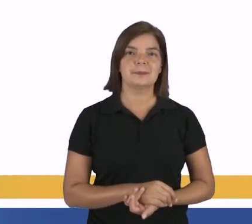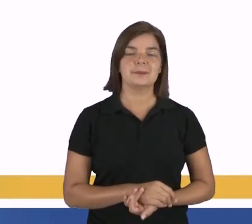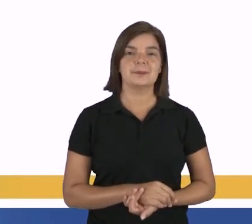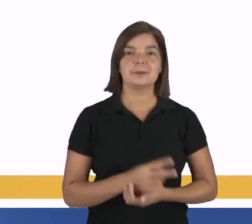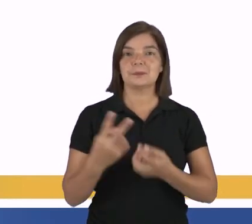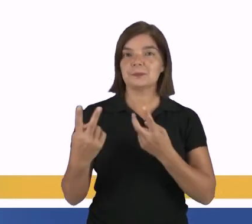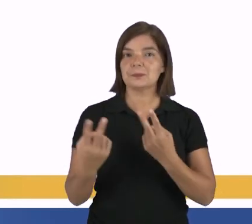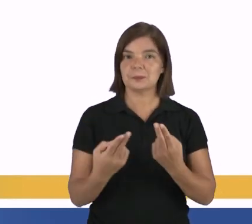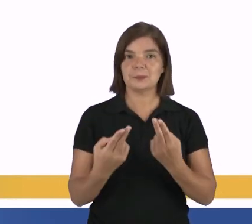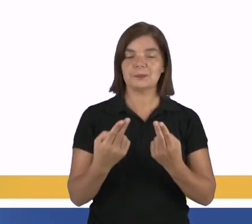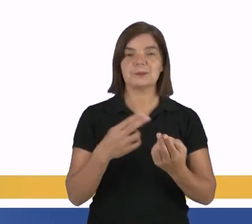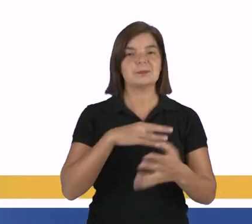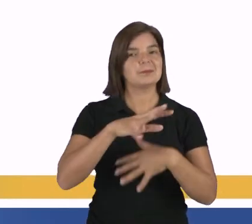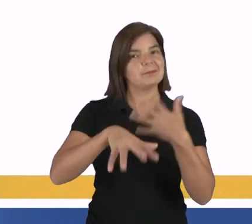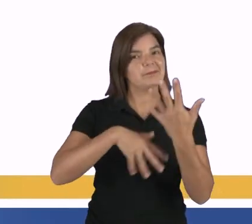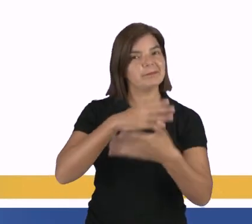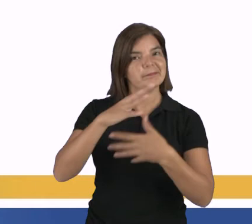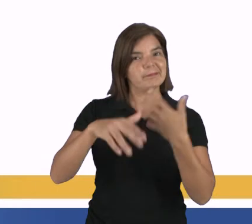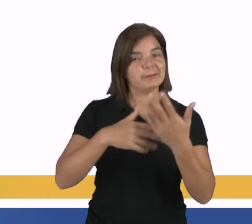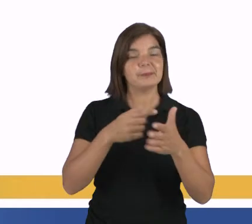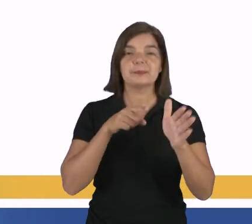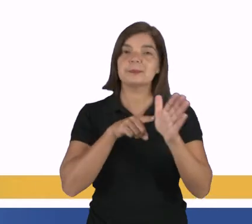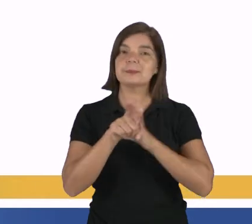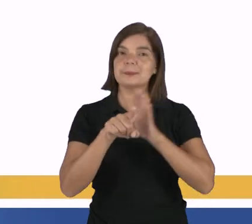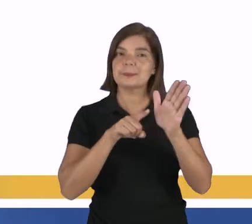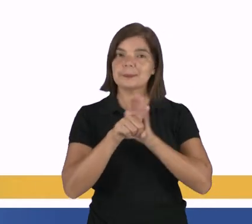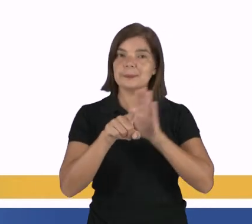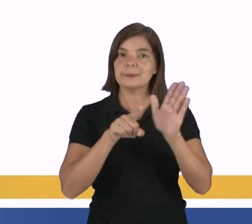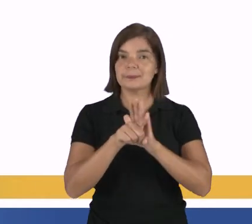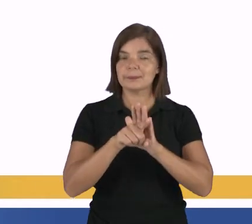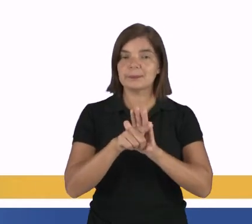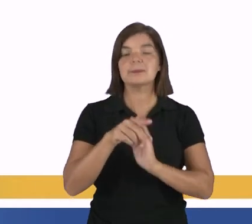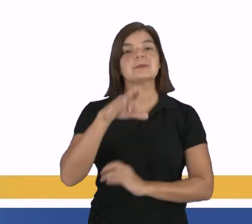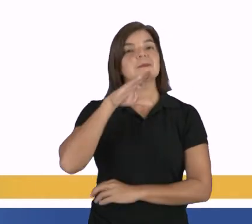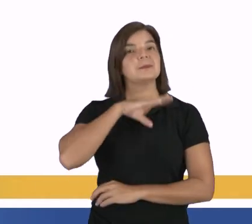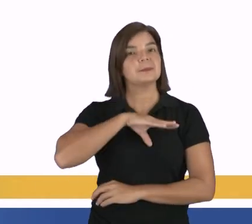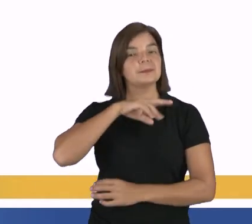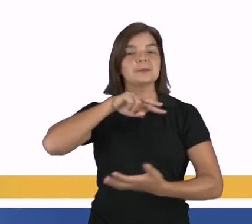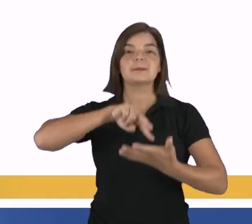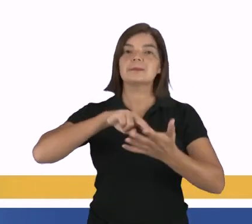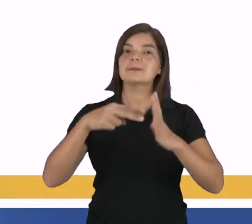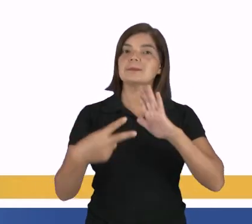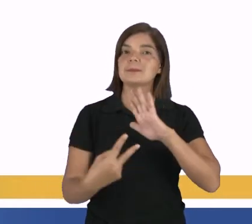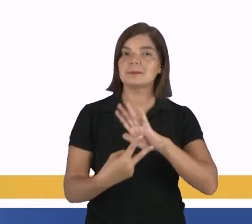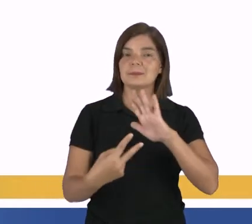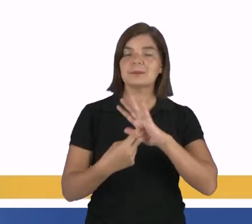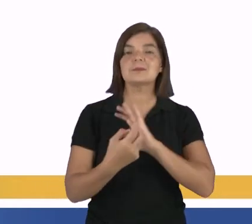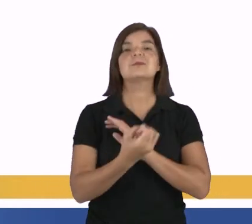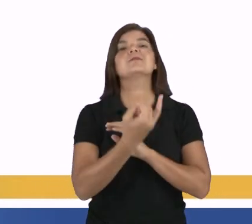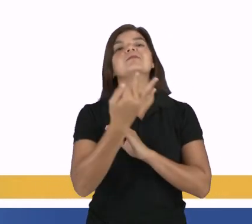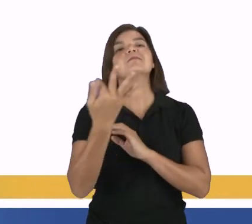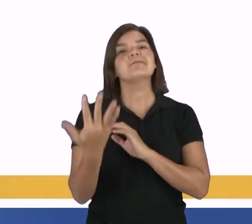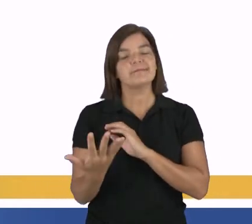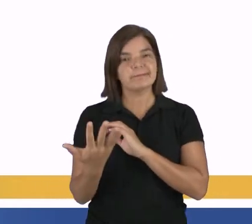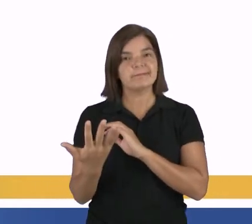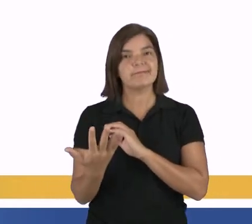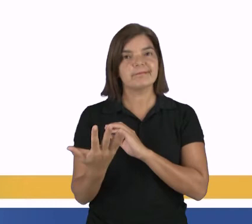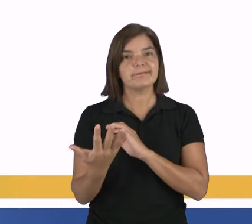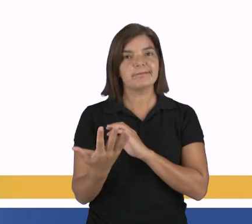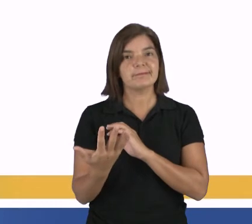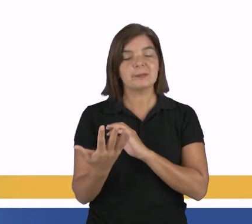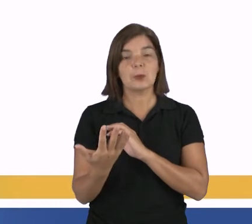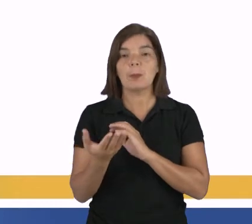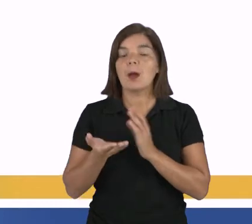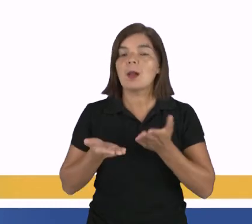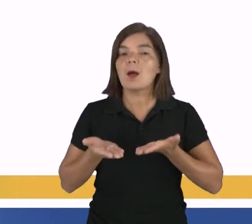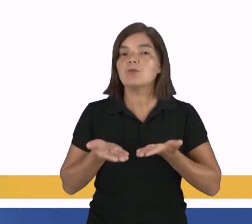mesmo jeito, desembaralha para formar uma pergunta que em português significa: quanto tempo leva para assar um